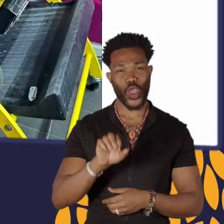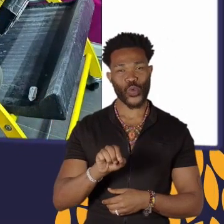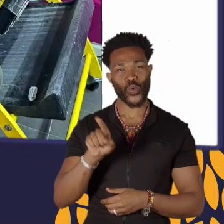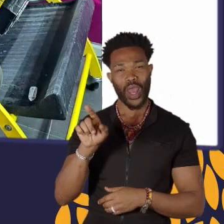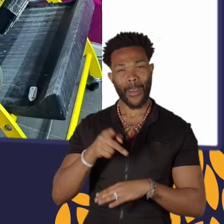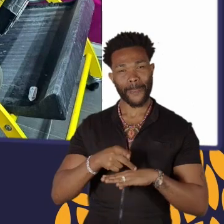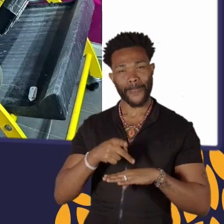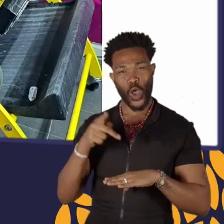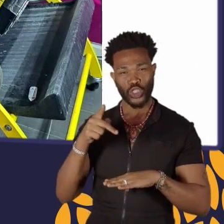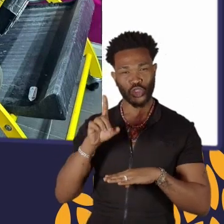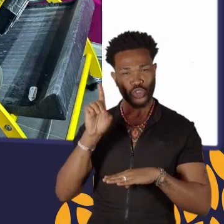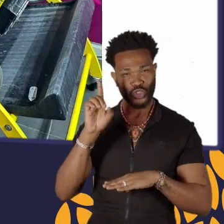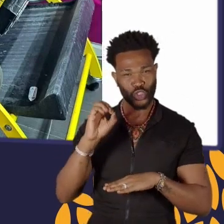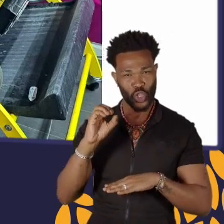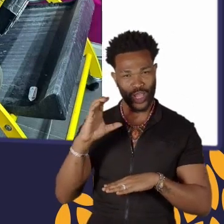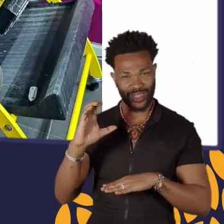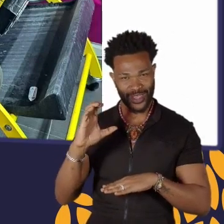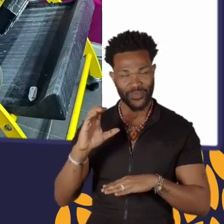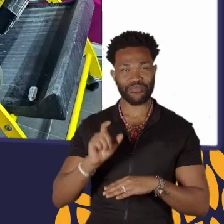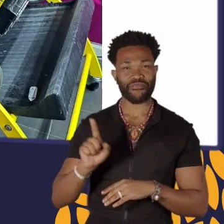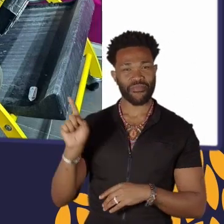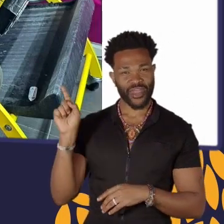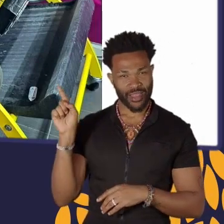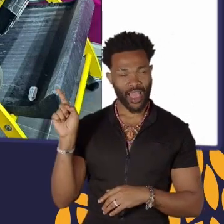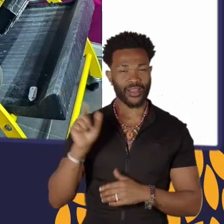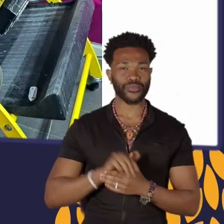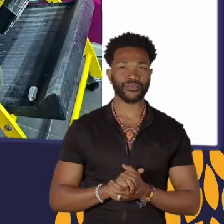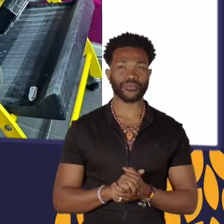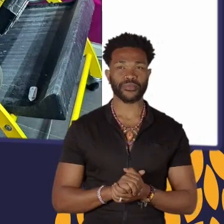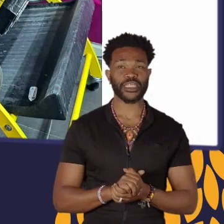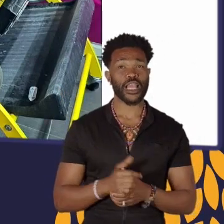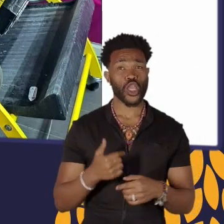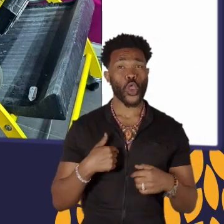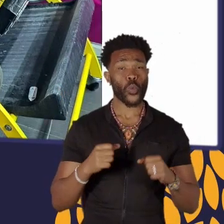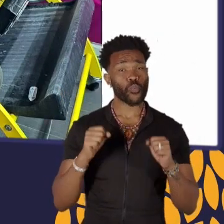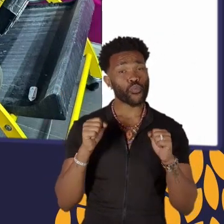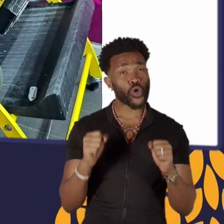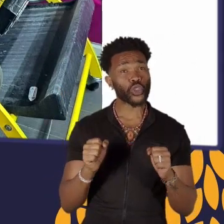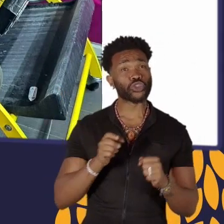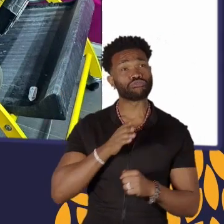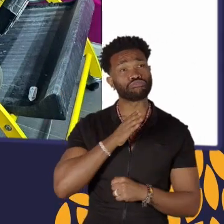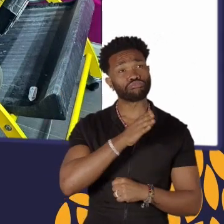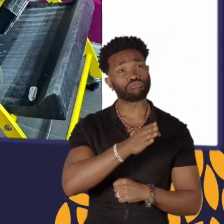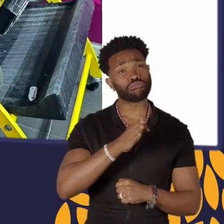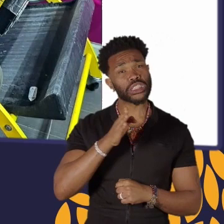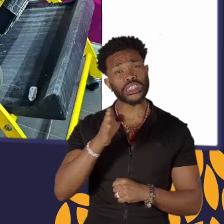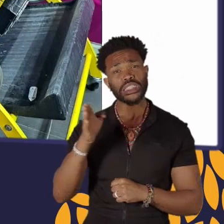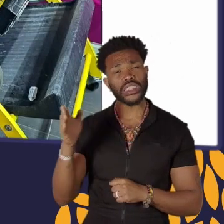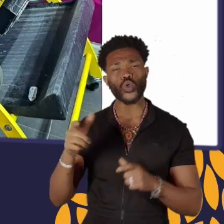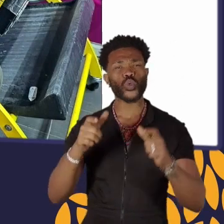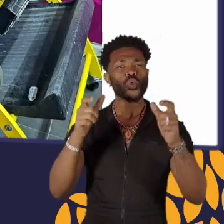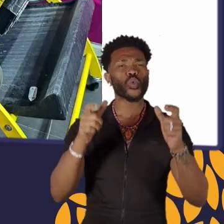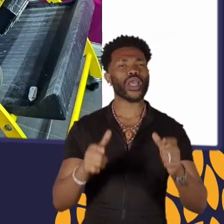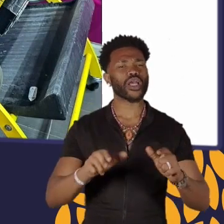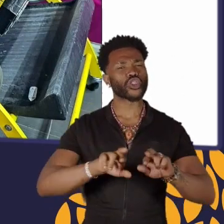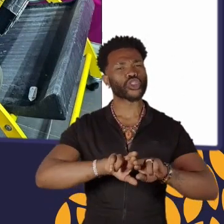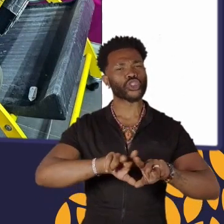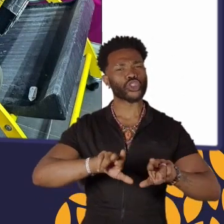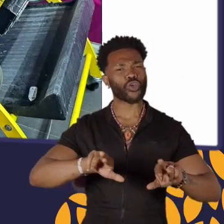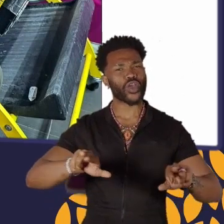lá, fiquei lá, e que pude, enfim, me aventurar com os diferentes espaços de